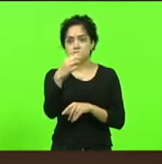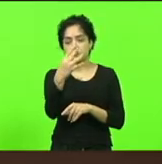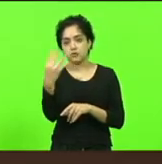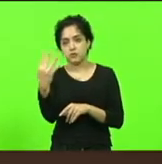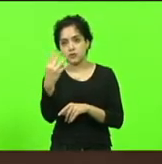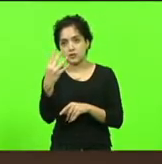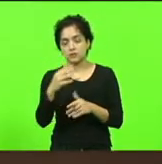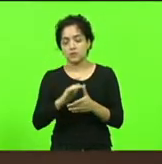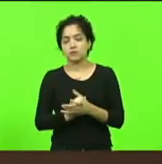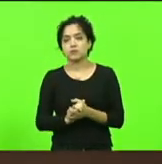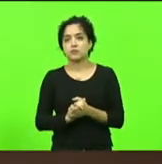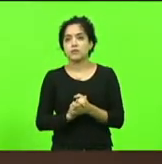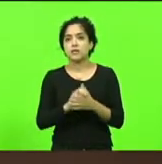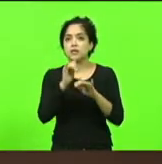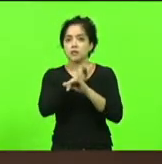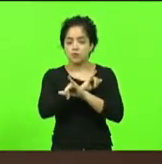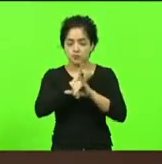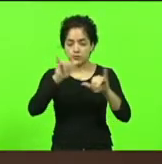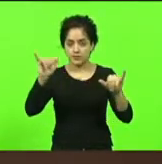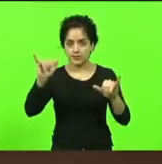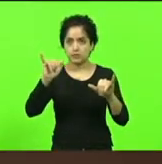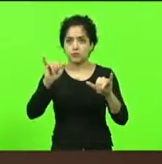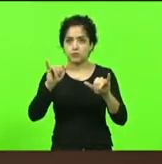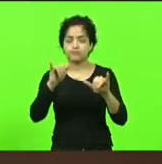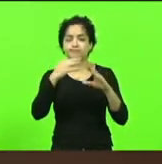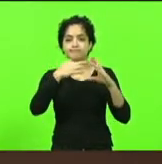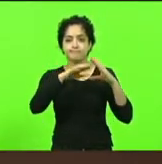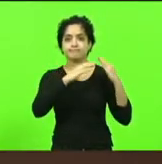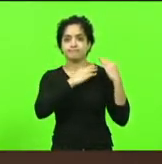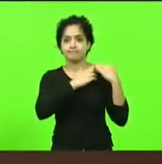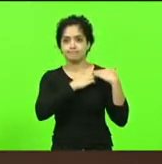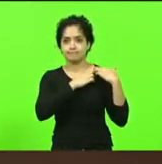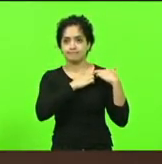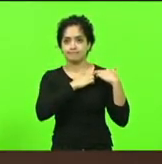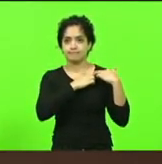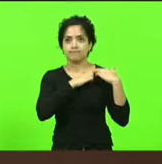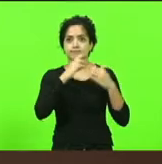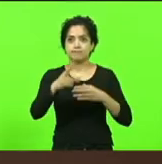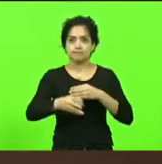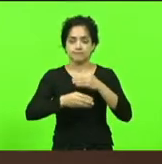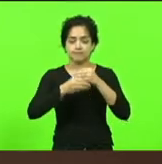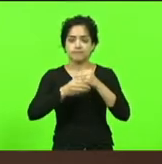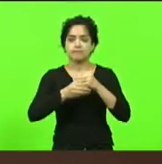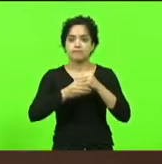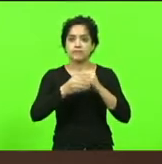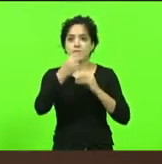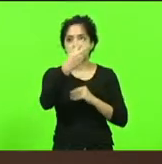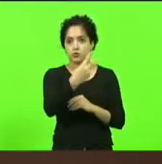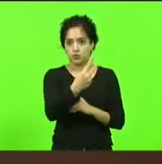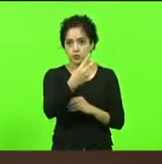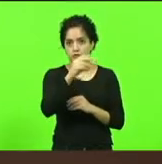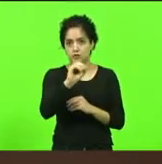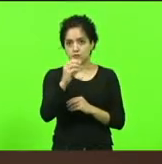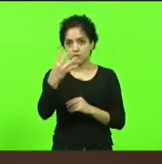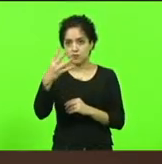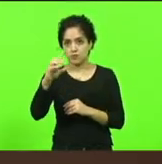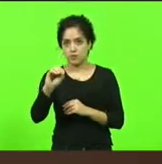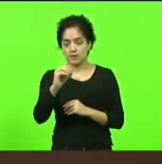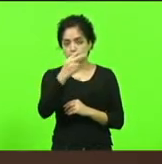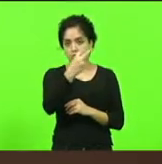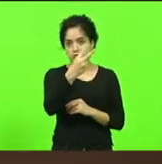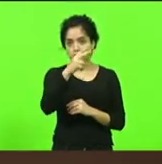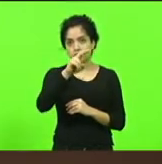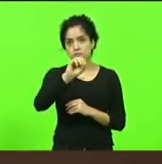1744/2021 e comunicou que vai encaminhar aos destinatários as emendas números 2040